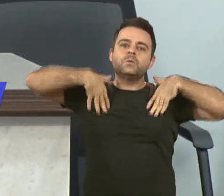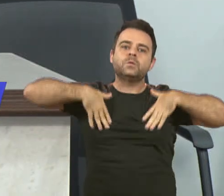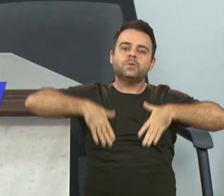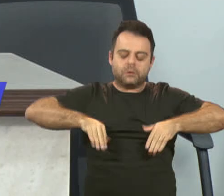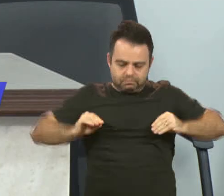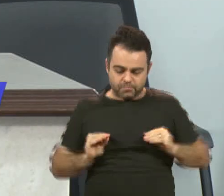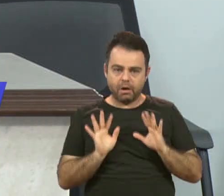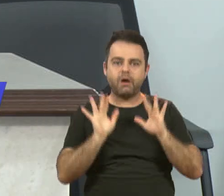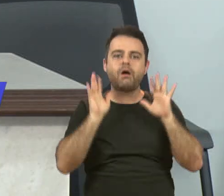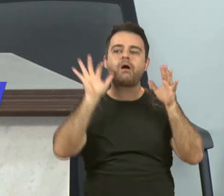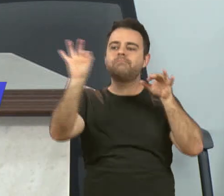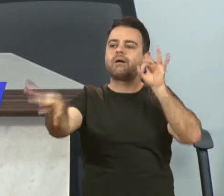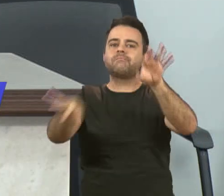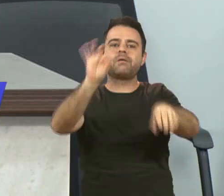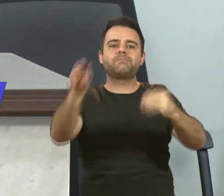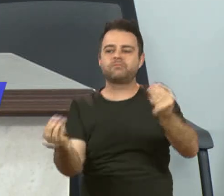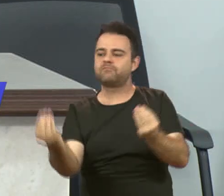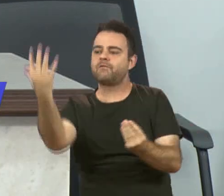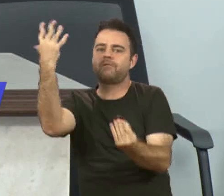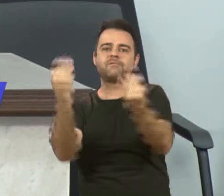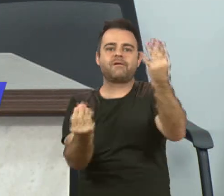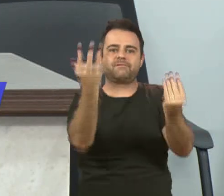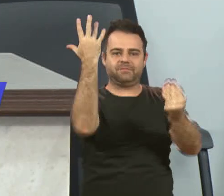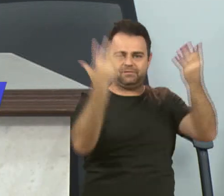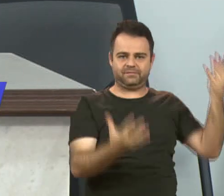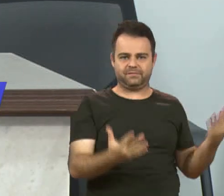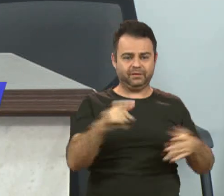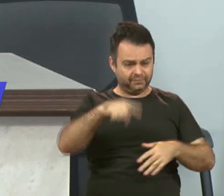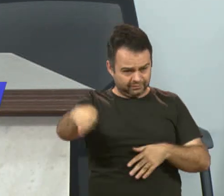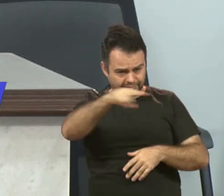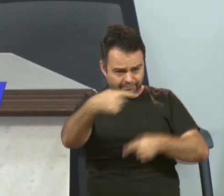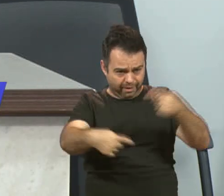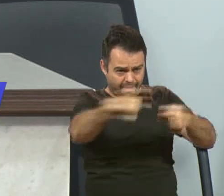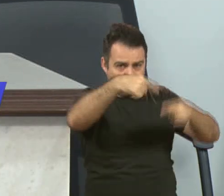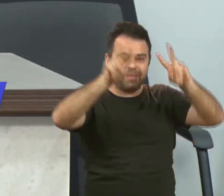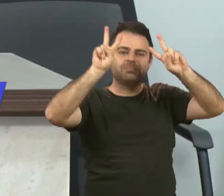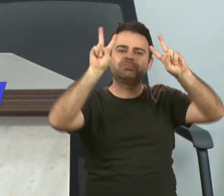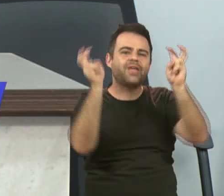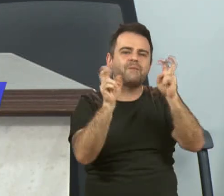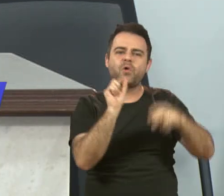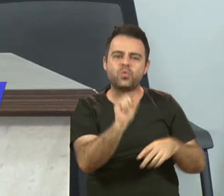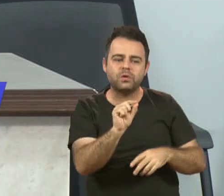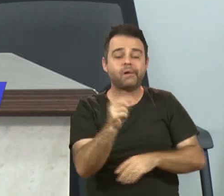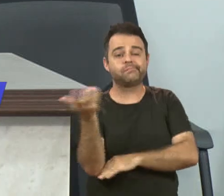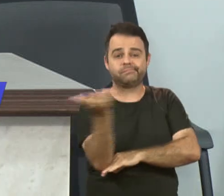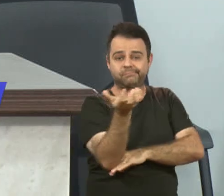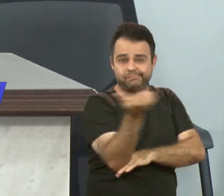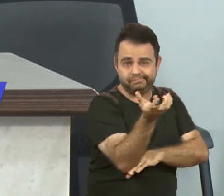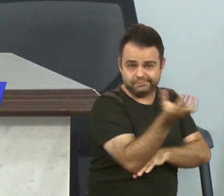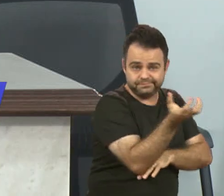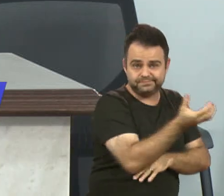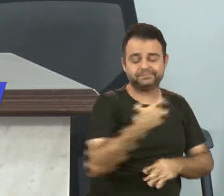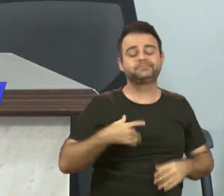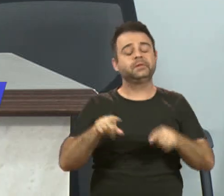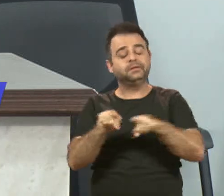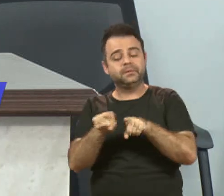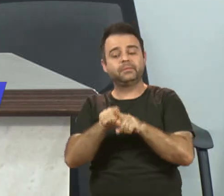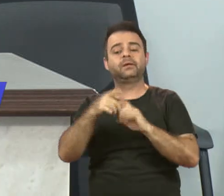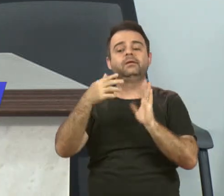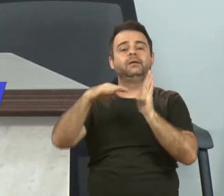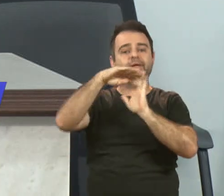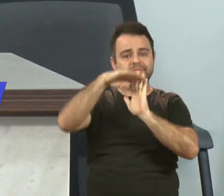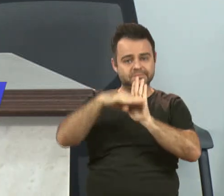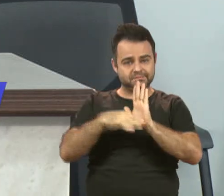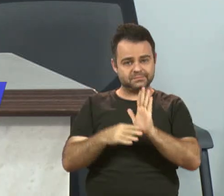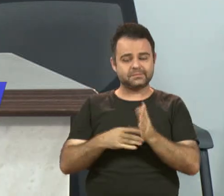estão discutindo a questão dos moradores de rua, a questão de mudar a política de assistência social,